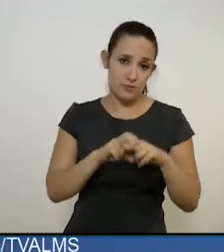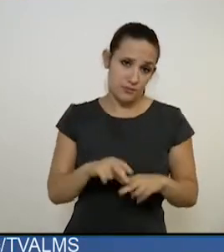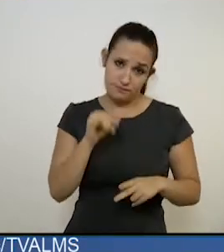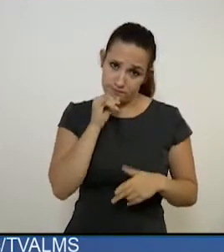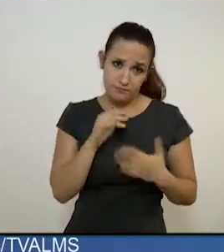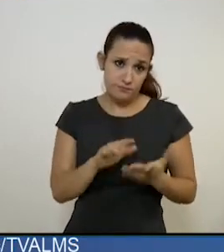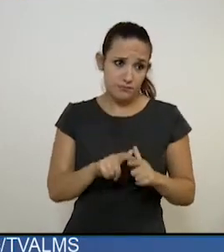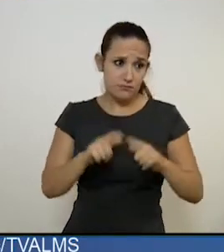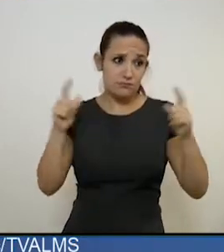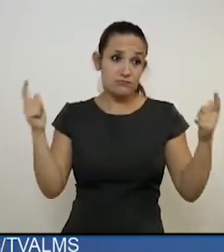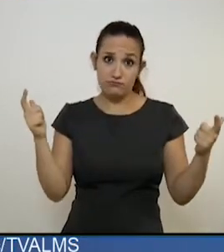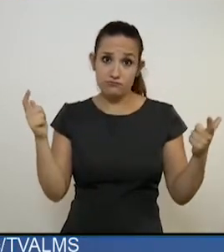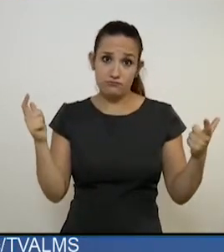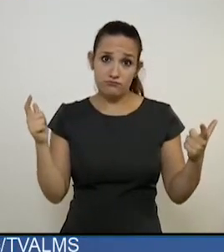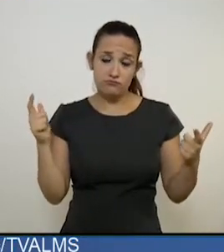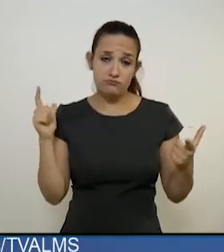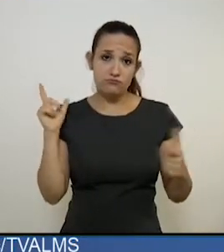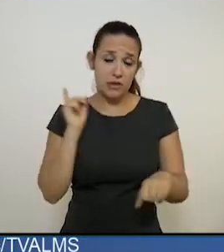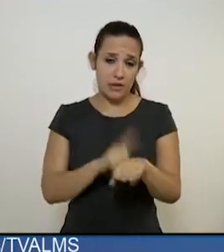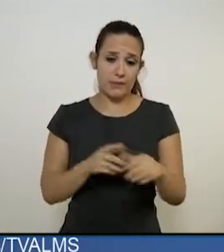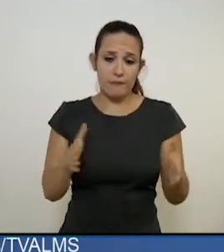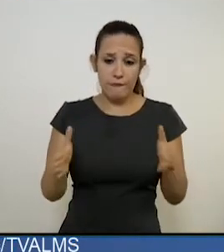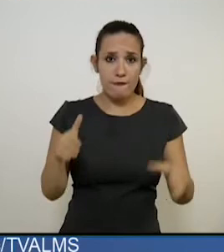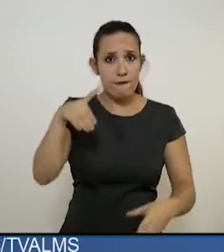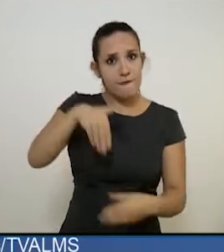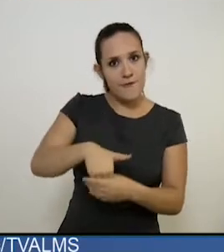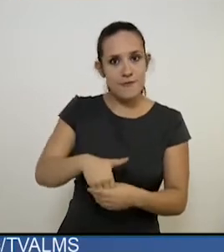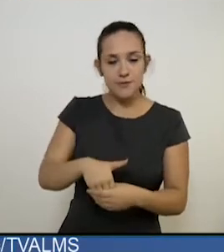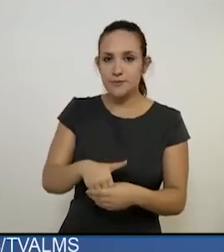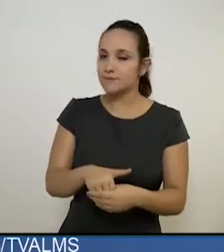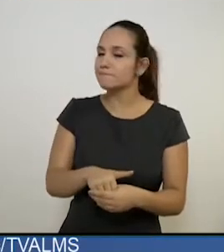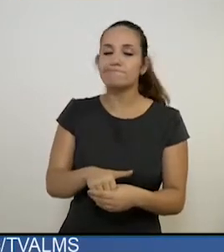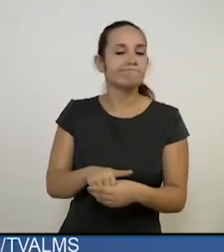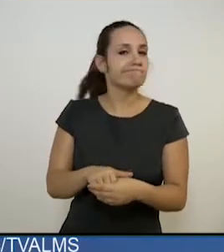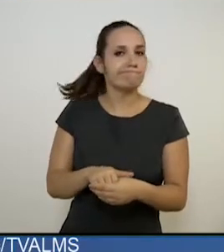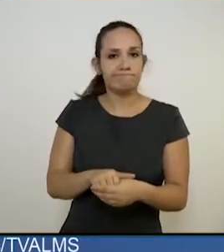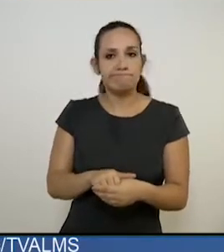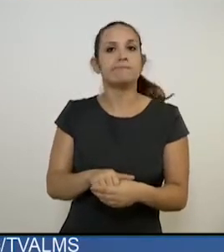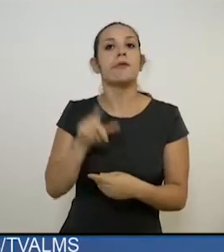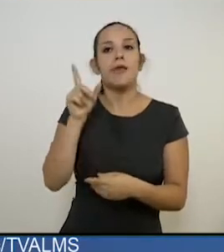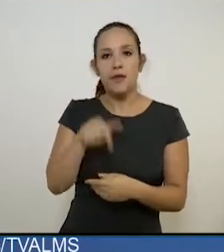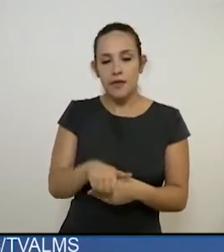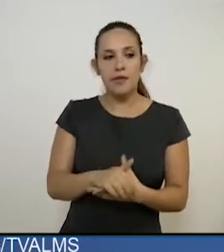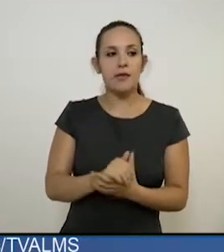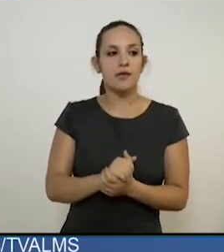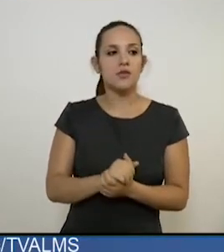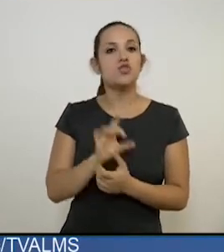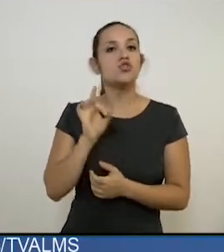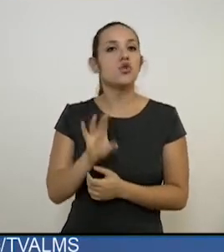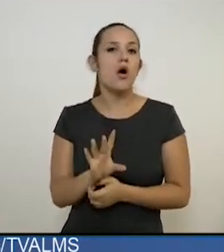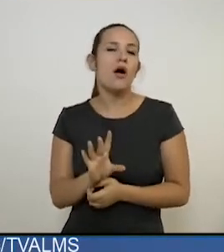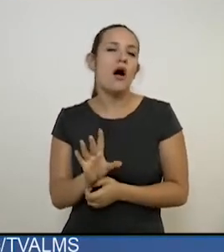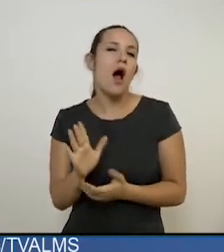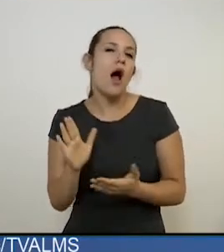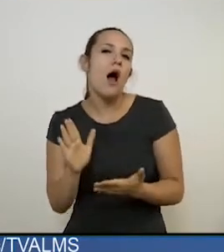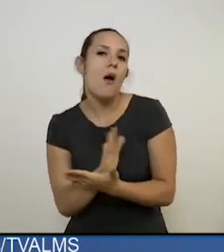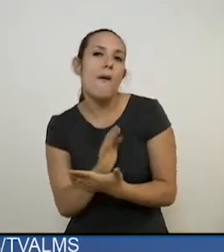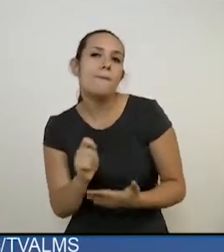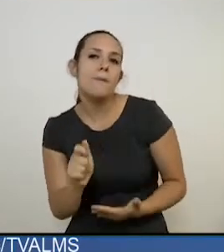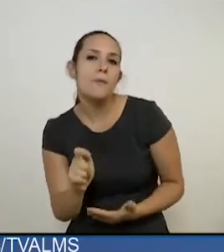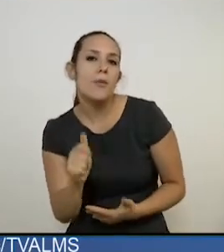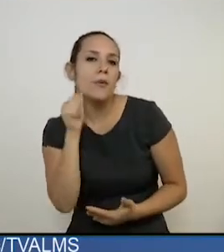maioria das candidaturas de mulheres, infelizmente, ainda são para inglês ver. A maioria